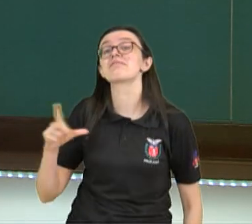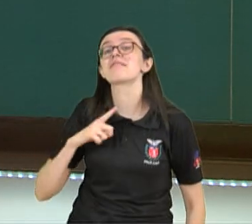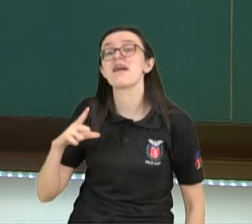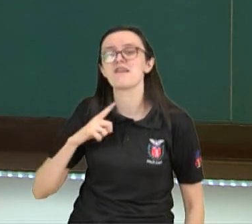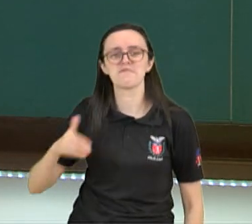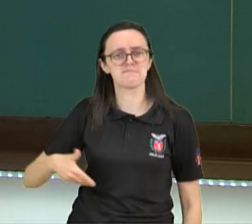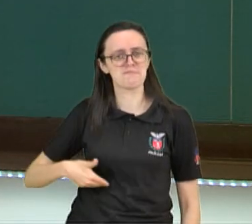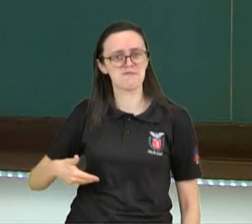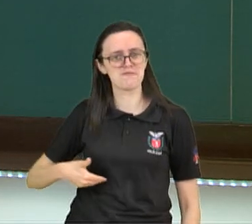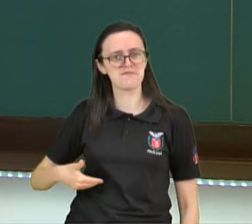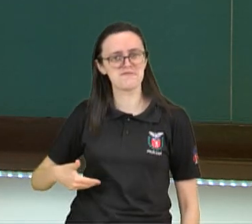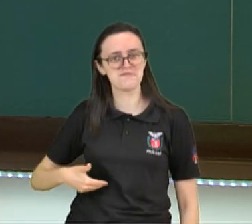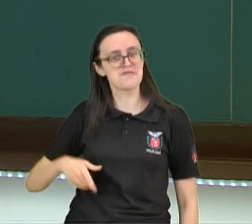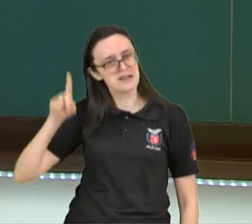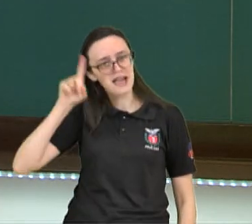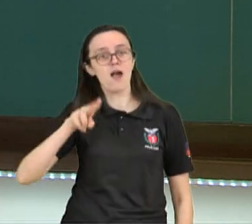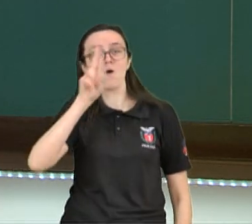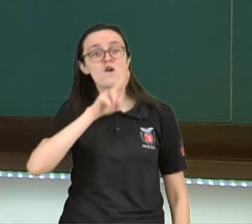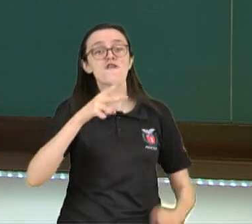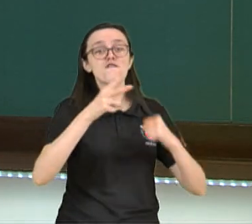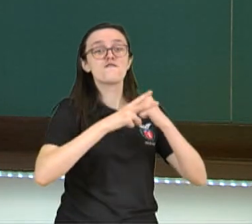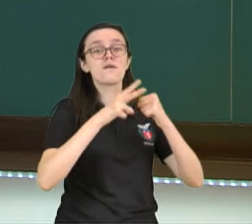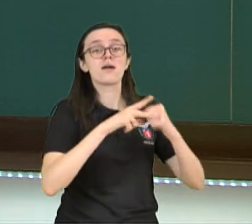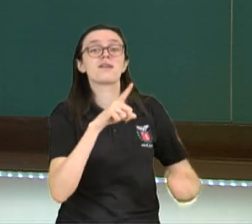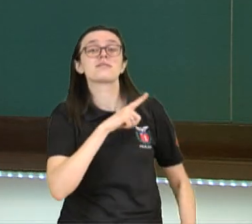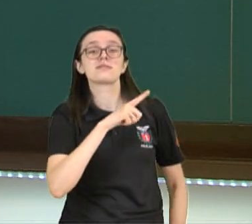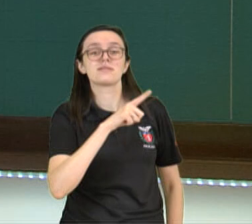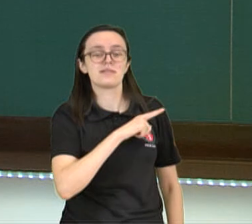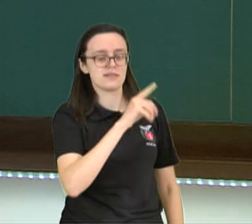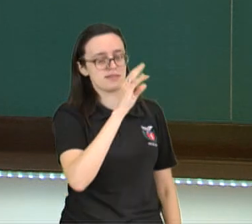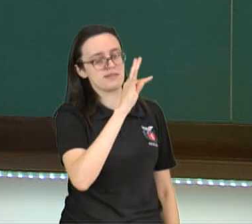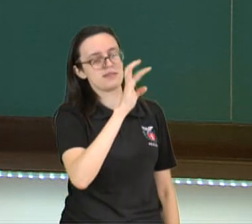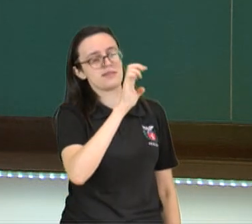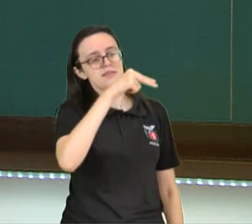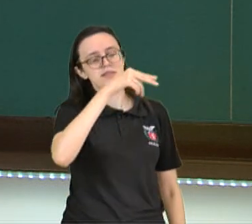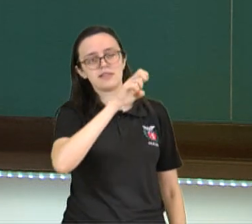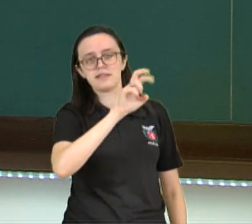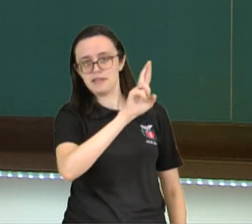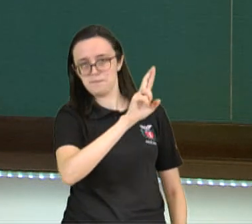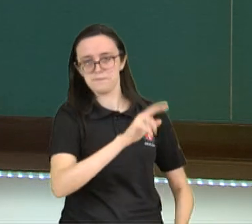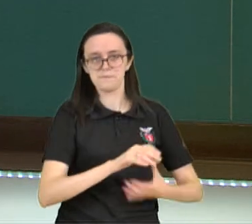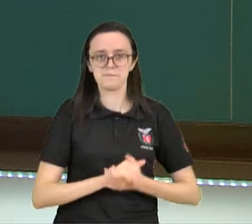fome. Então, o verbo ter em espanhol fica um pouquinho diferente do português.